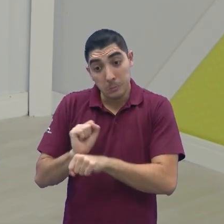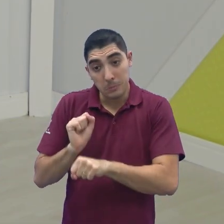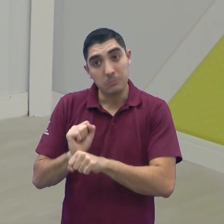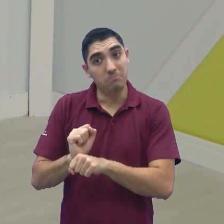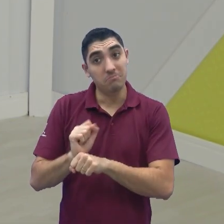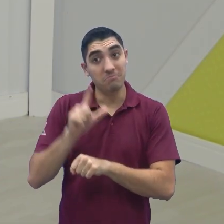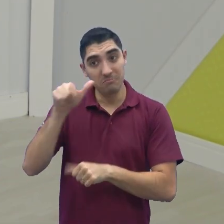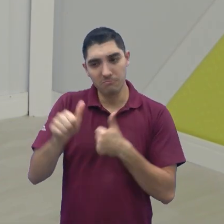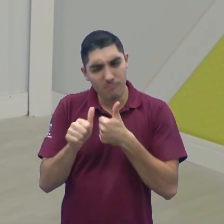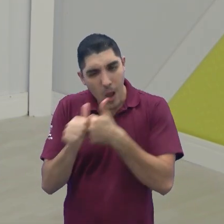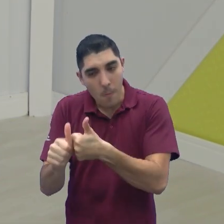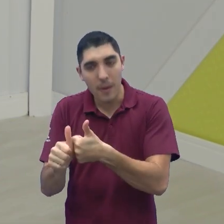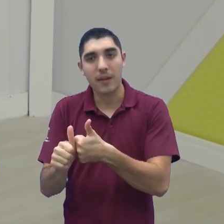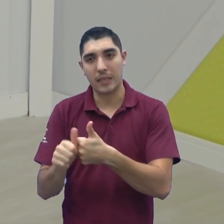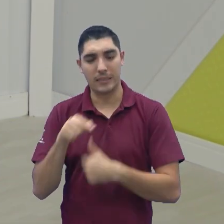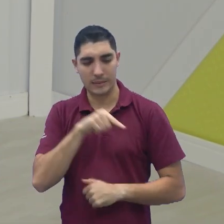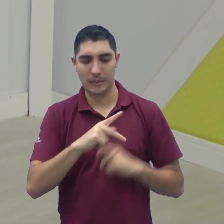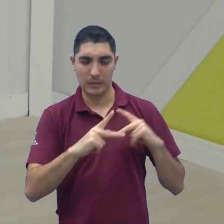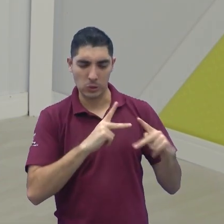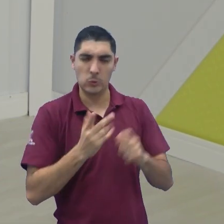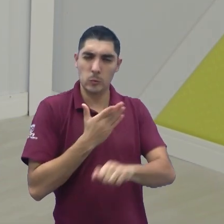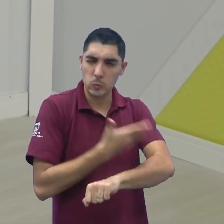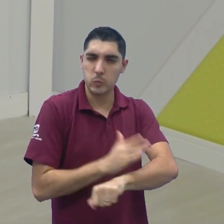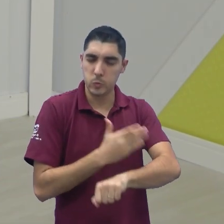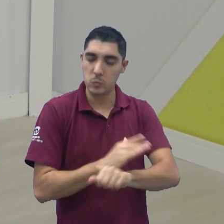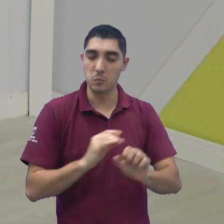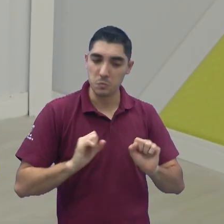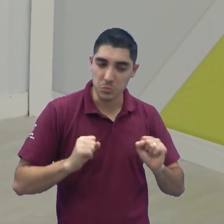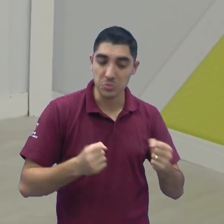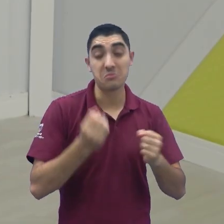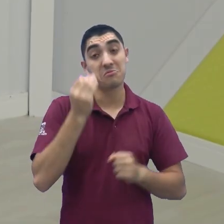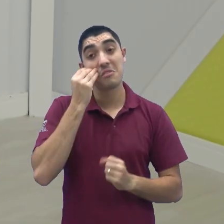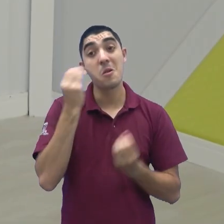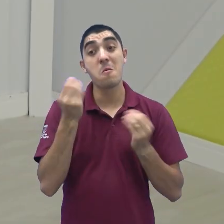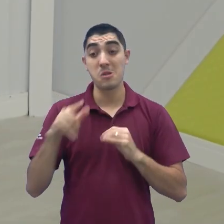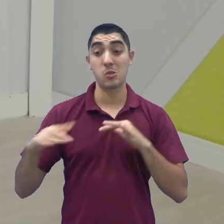aí a preparação do vôlei São José e vamos ver como é que o São José se